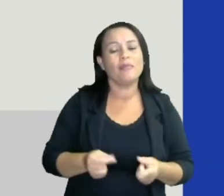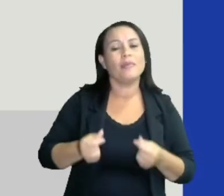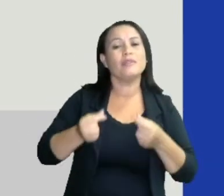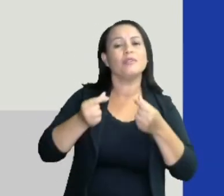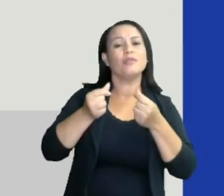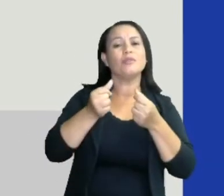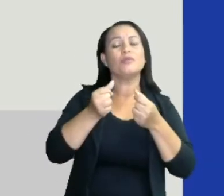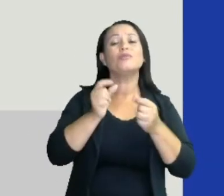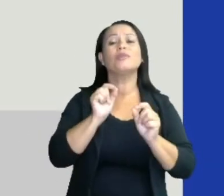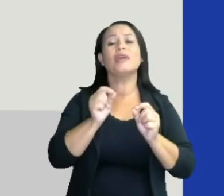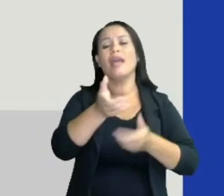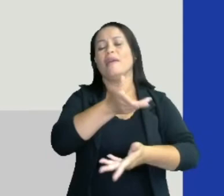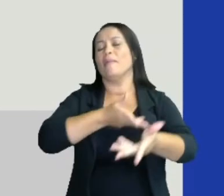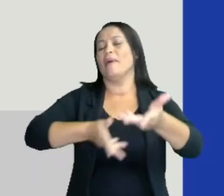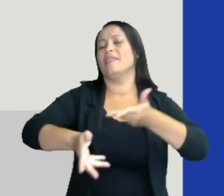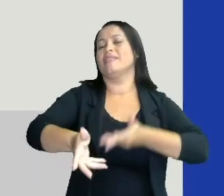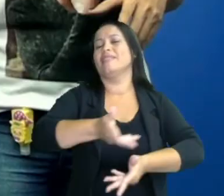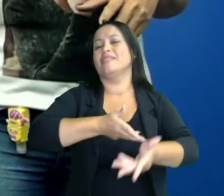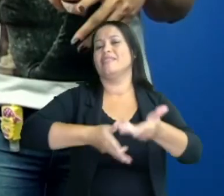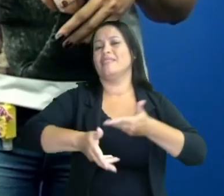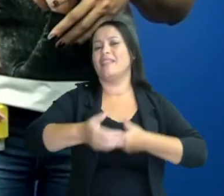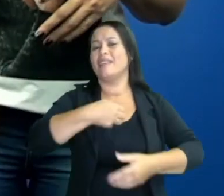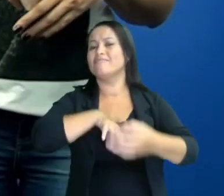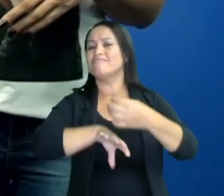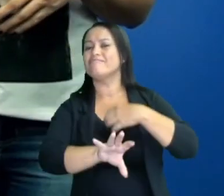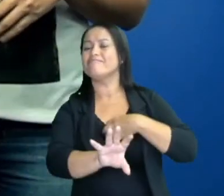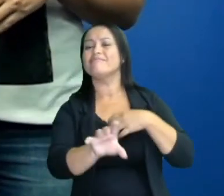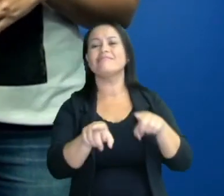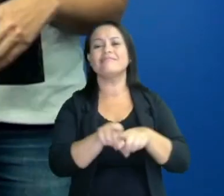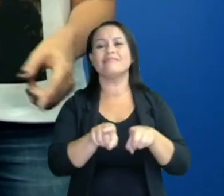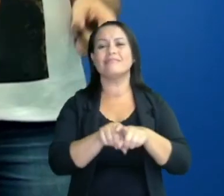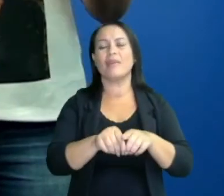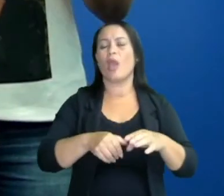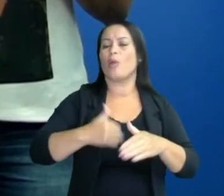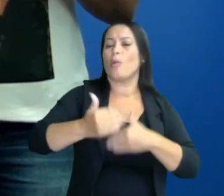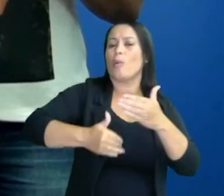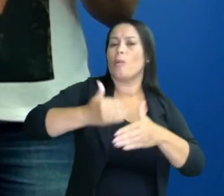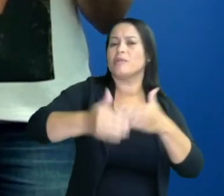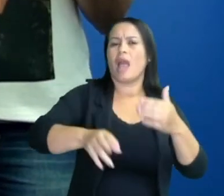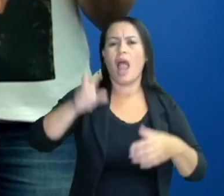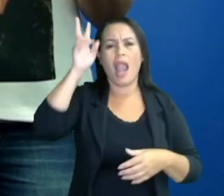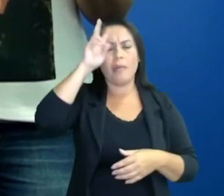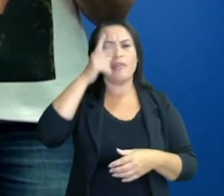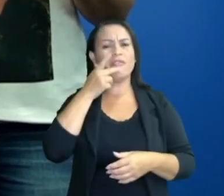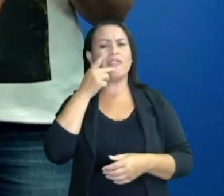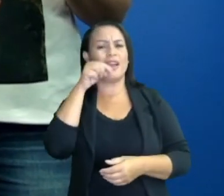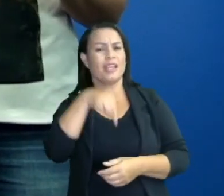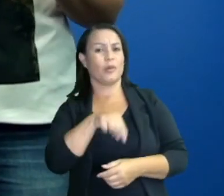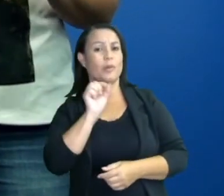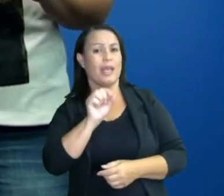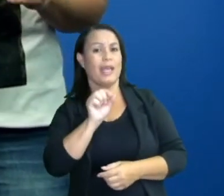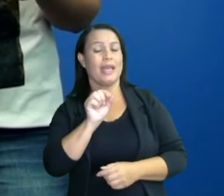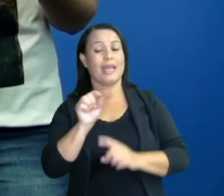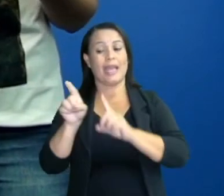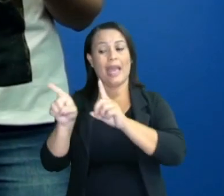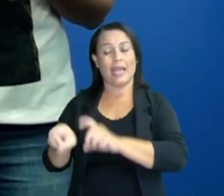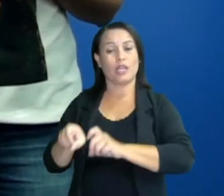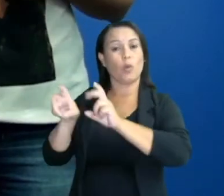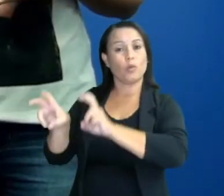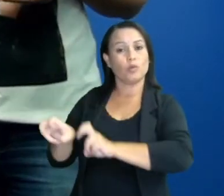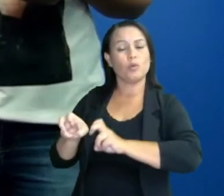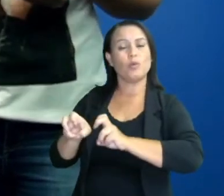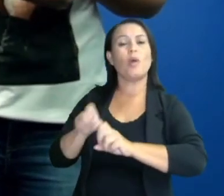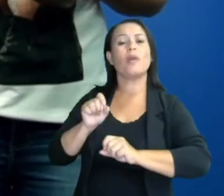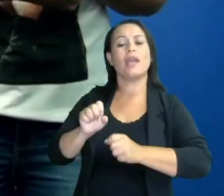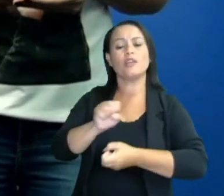Entre todos os envolvidos no processo lembram que eu falei aqui que que agricultura sustentável ela